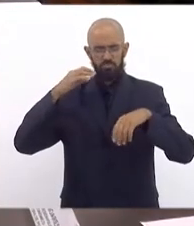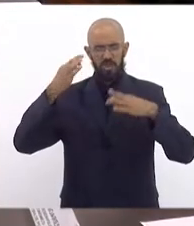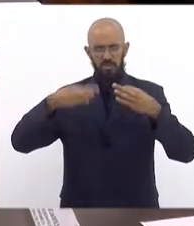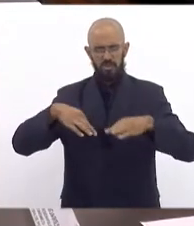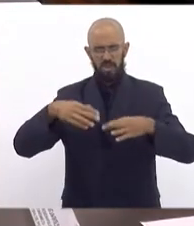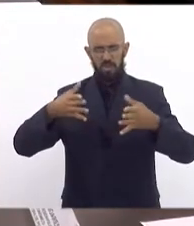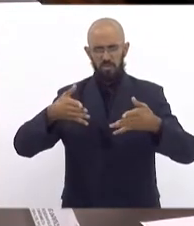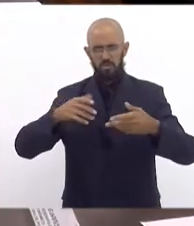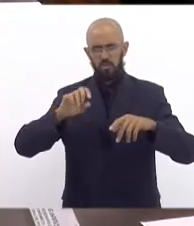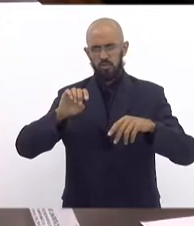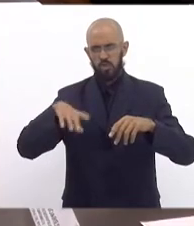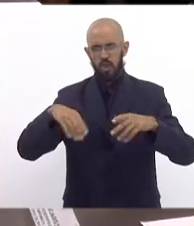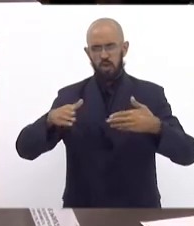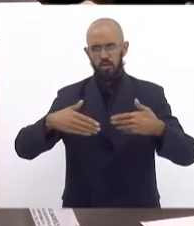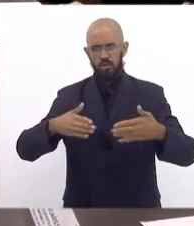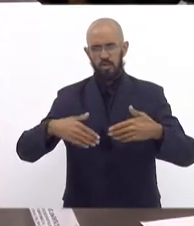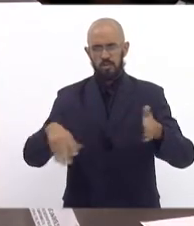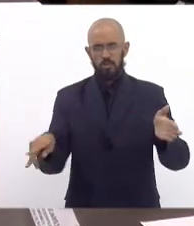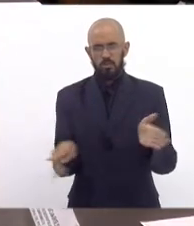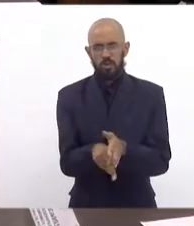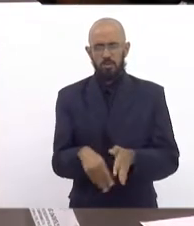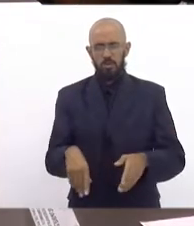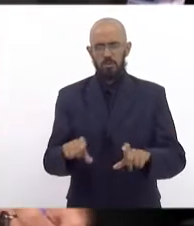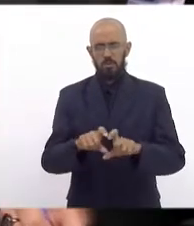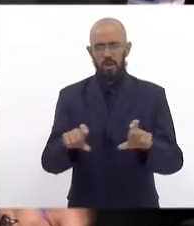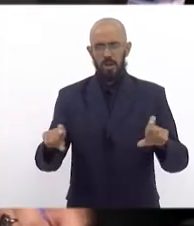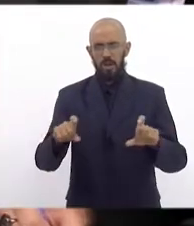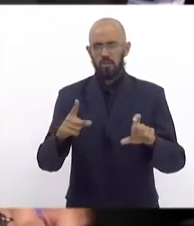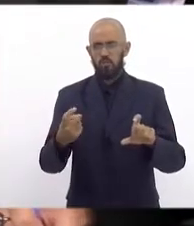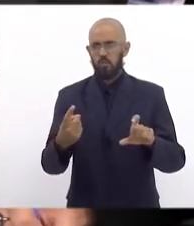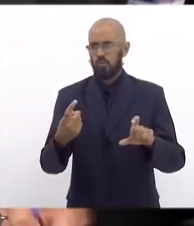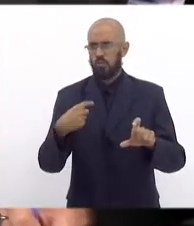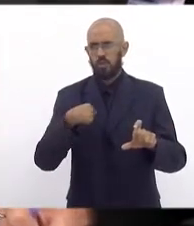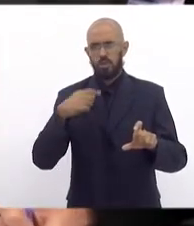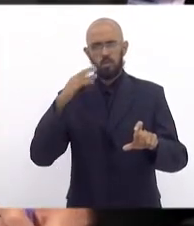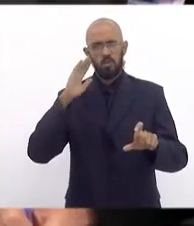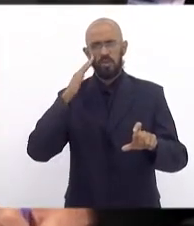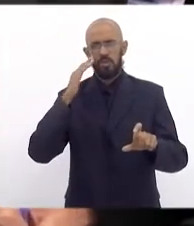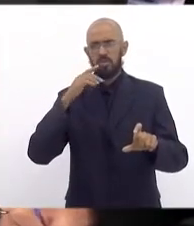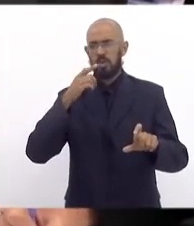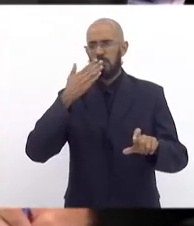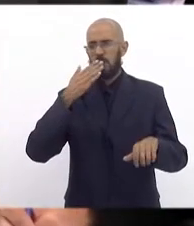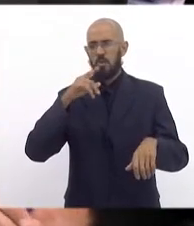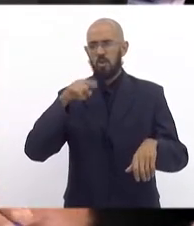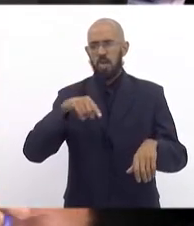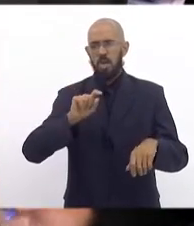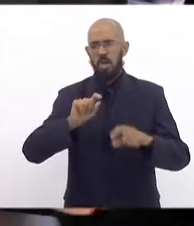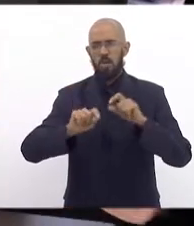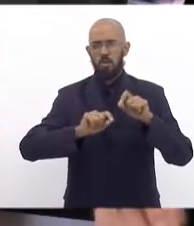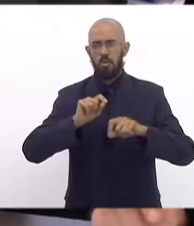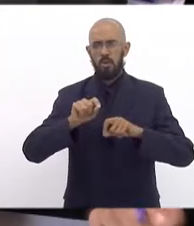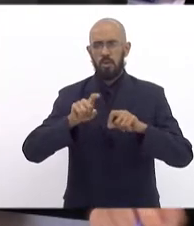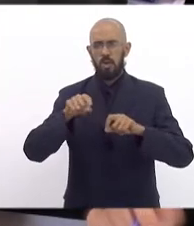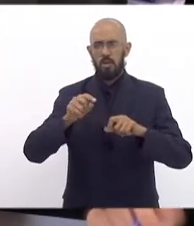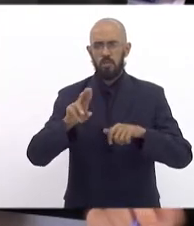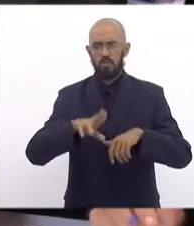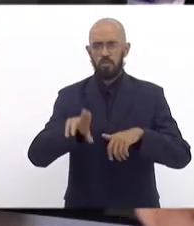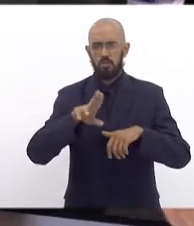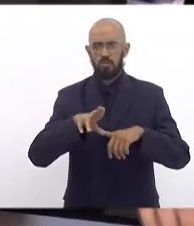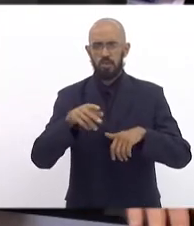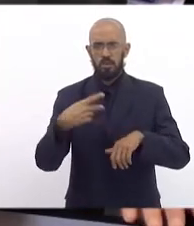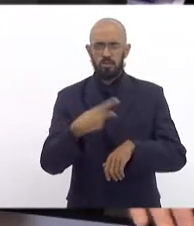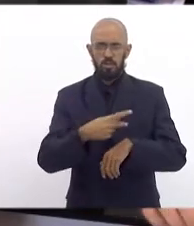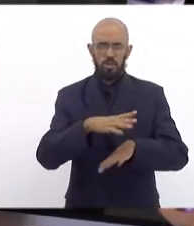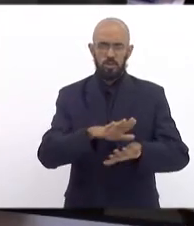só só na operação própria o parágrafo único eu confesso que eu não entendi muito bem é qual é a utilidade